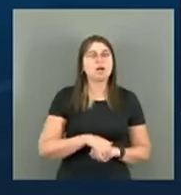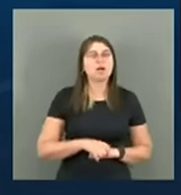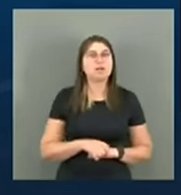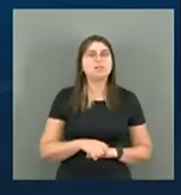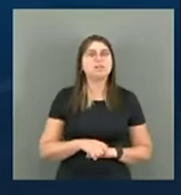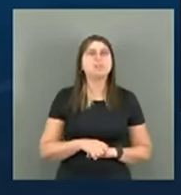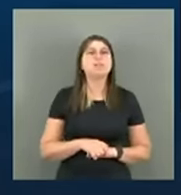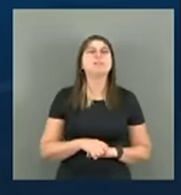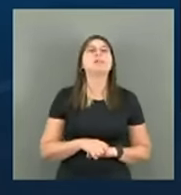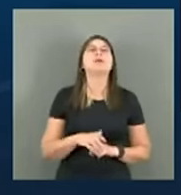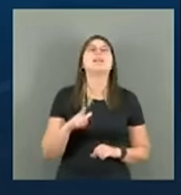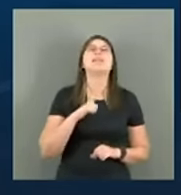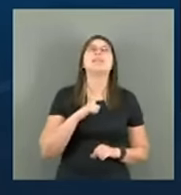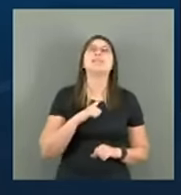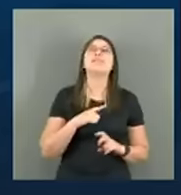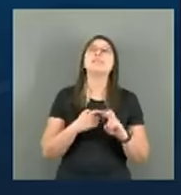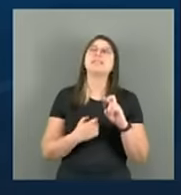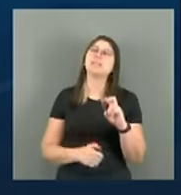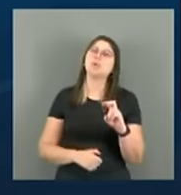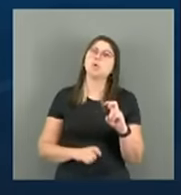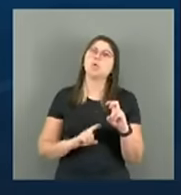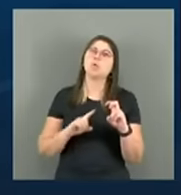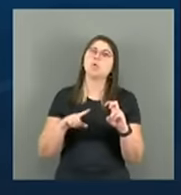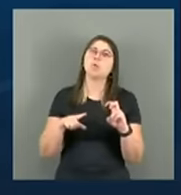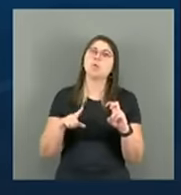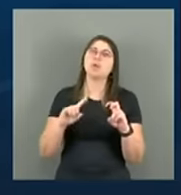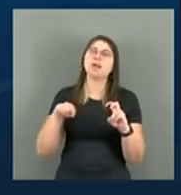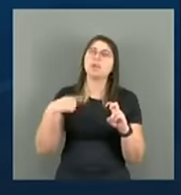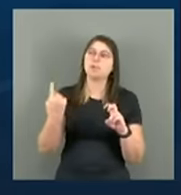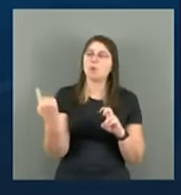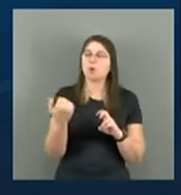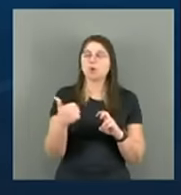jogando. Tomei de 5 lá. E depois tomei de 11